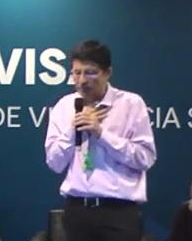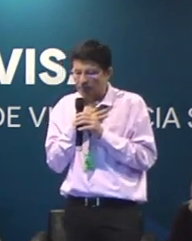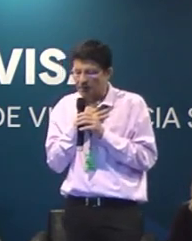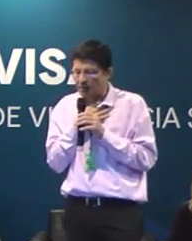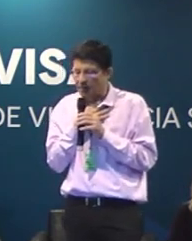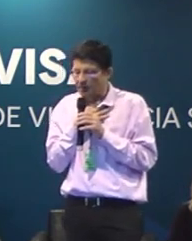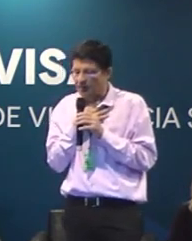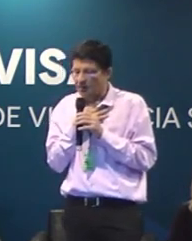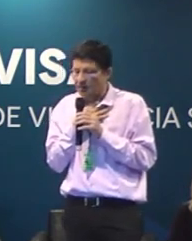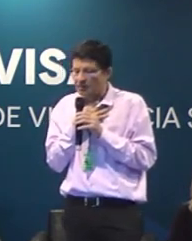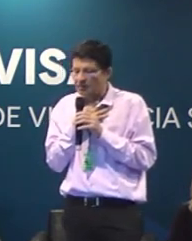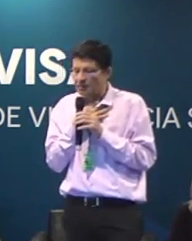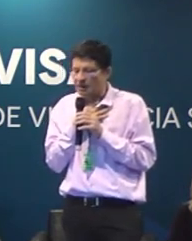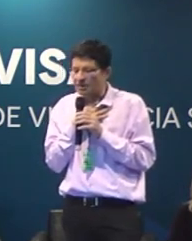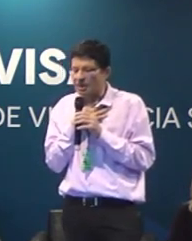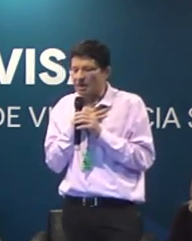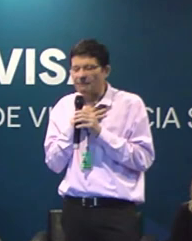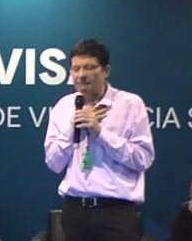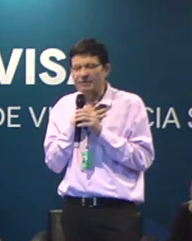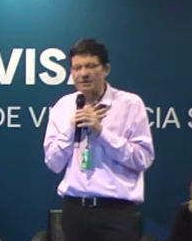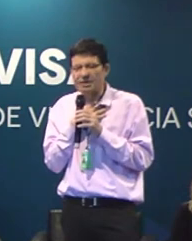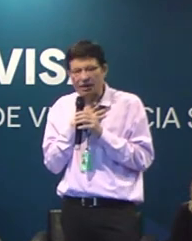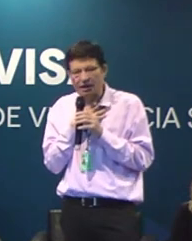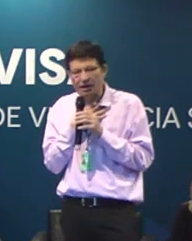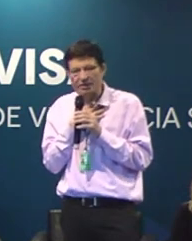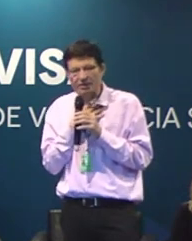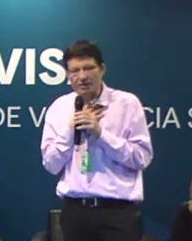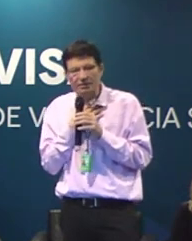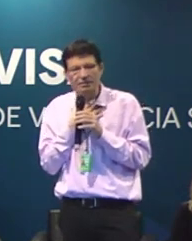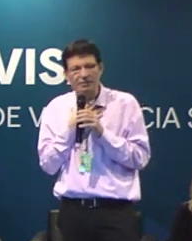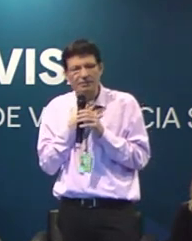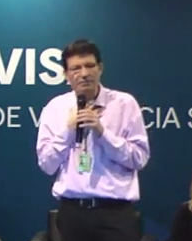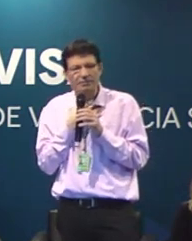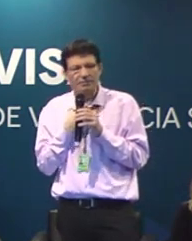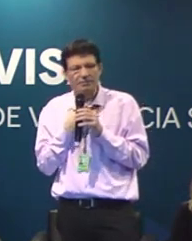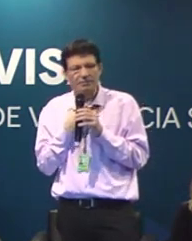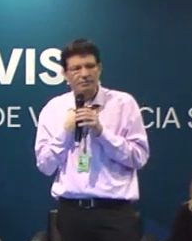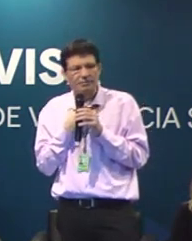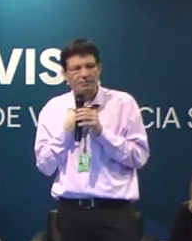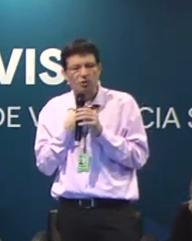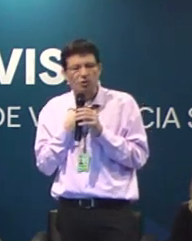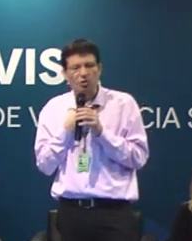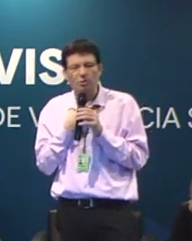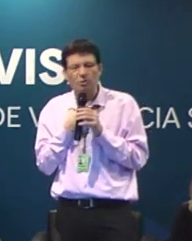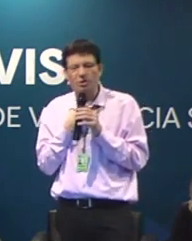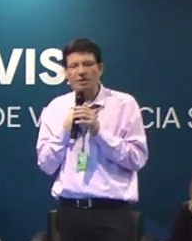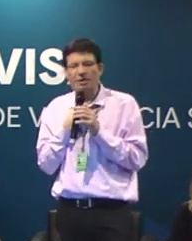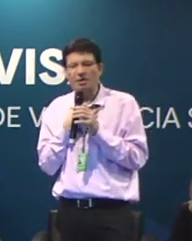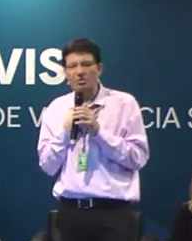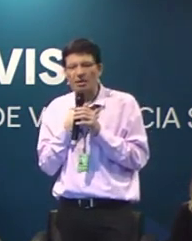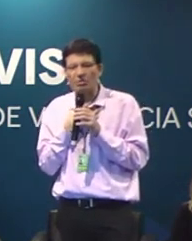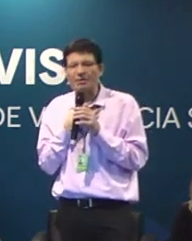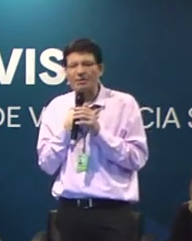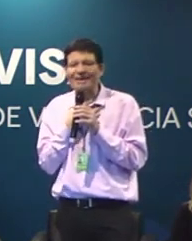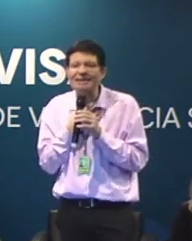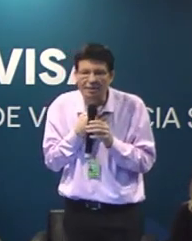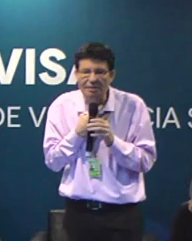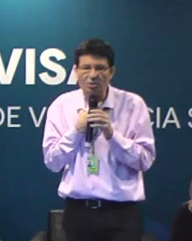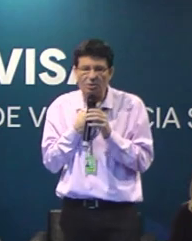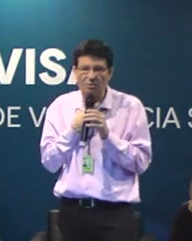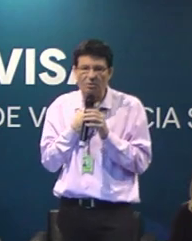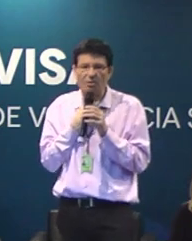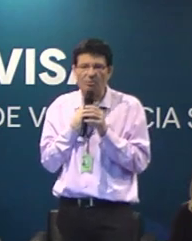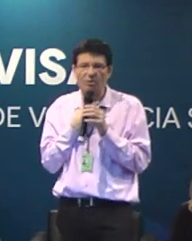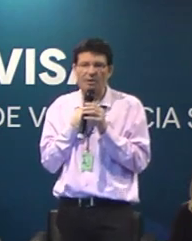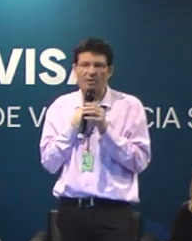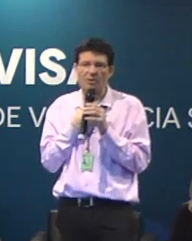Tá certo? Trazer a eficiência do seu processo de trabalho e a segurança do seu